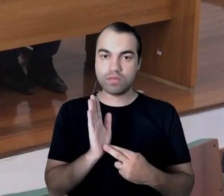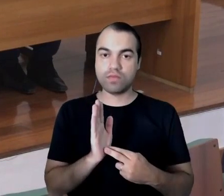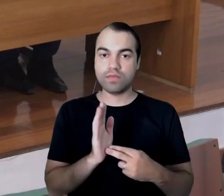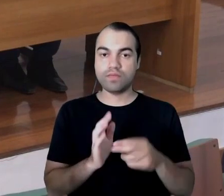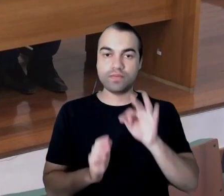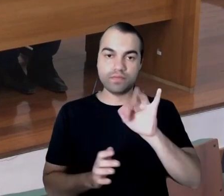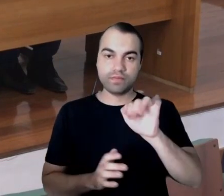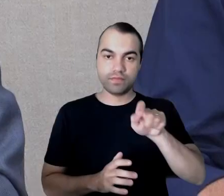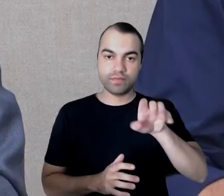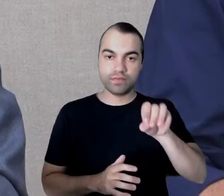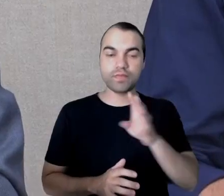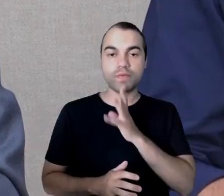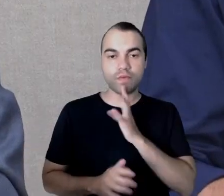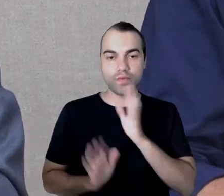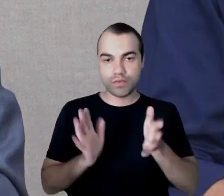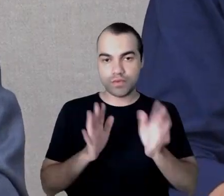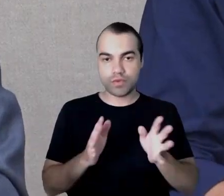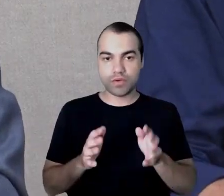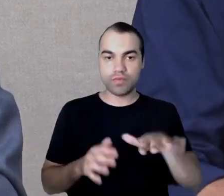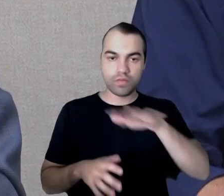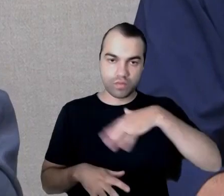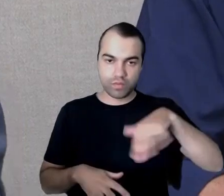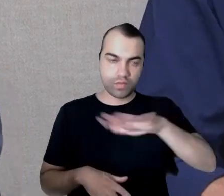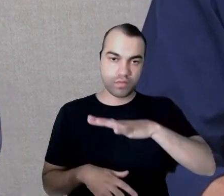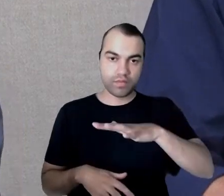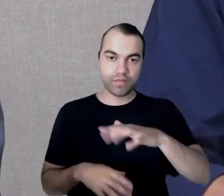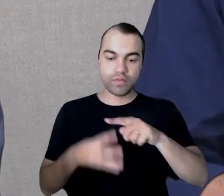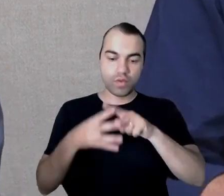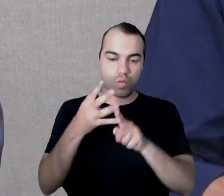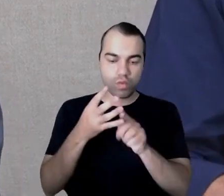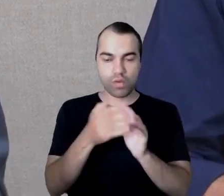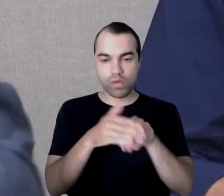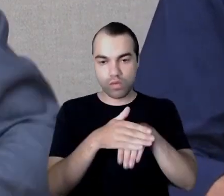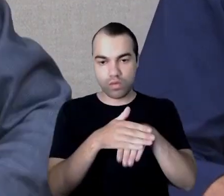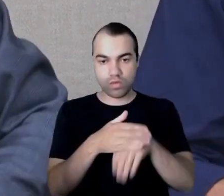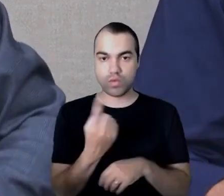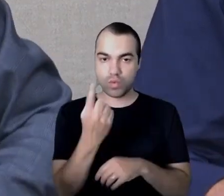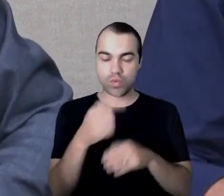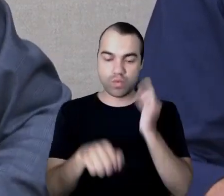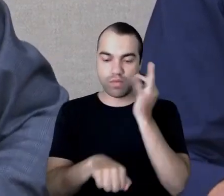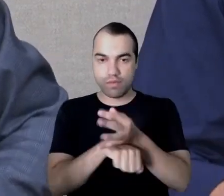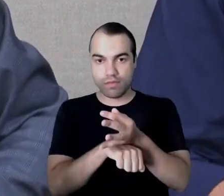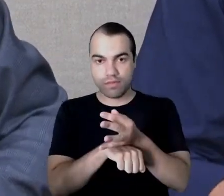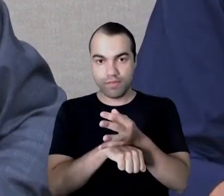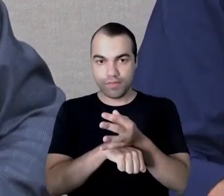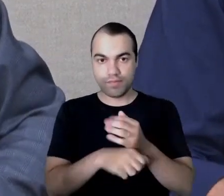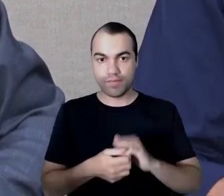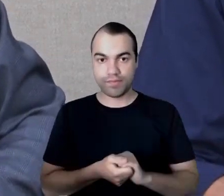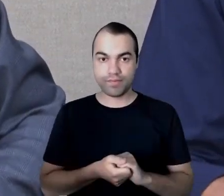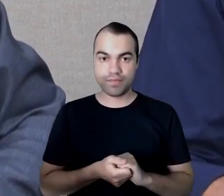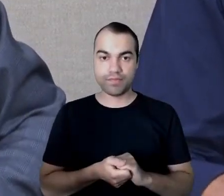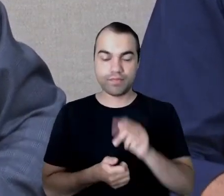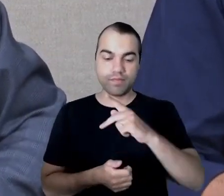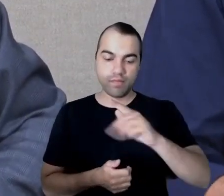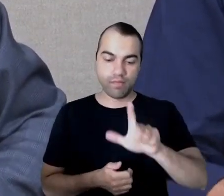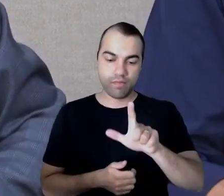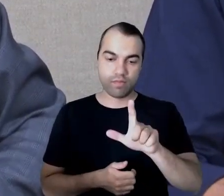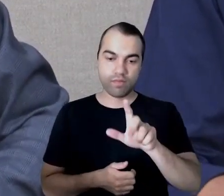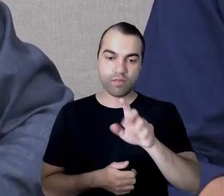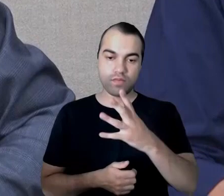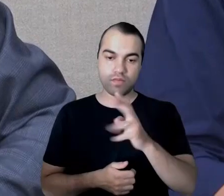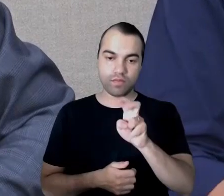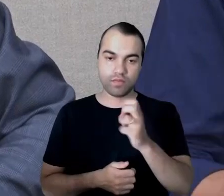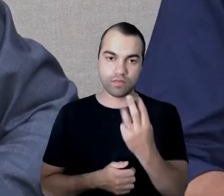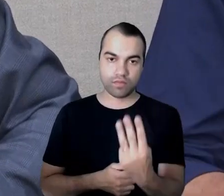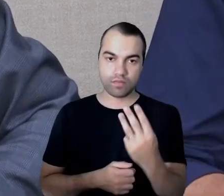tinha alguma zona é conhecido por todos com quatro votos favoráveis e uma ausência o PL 453 2006 de altura